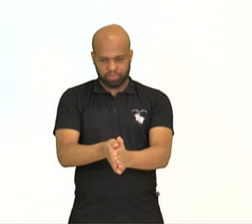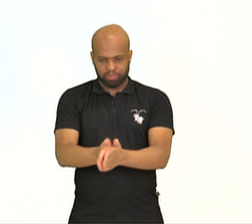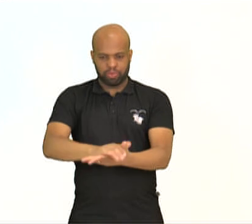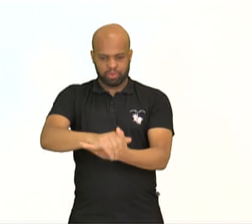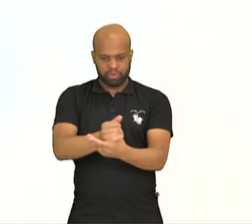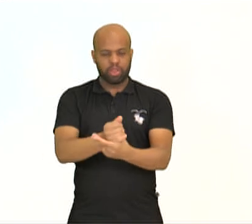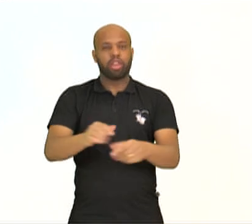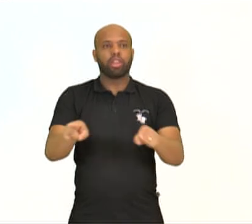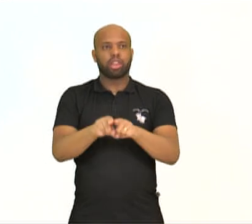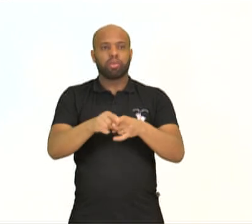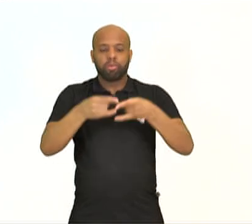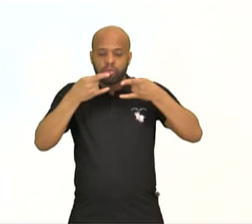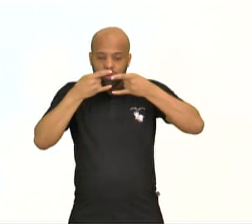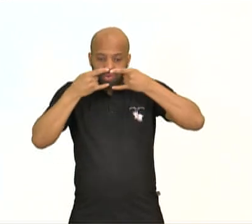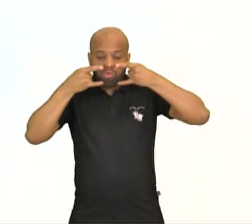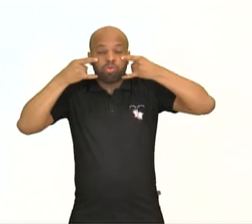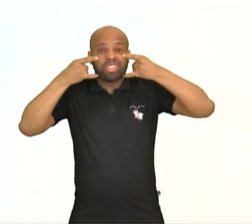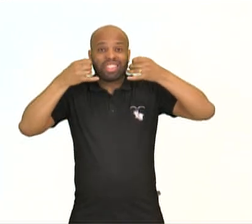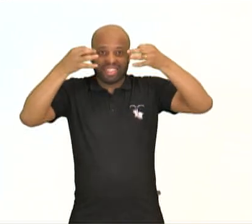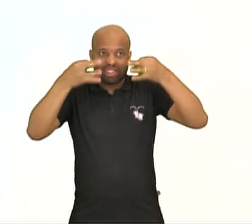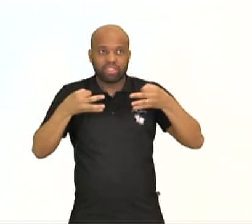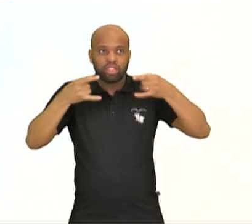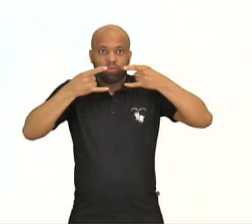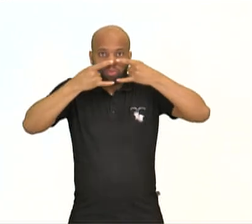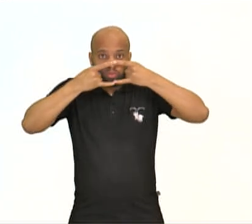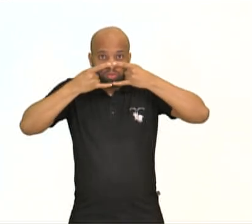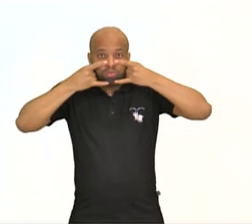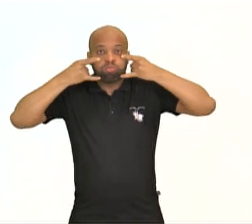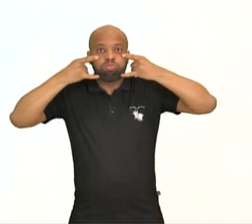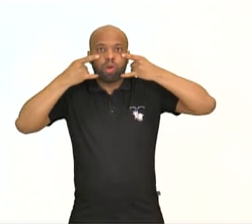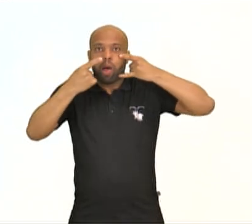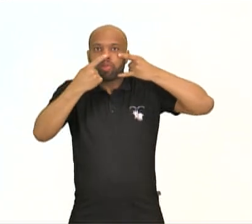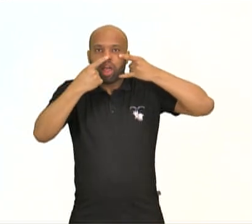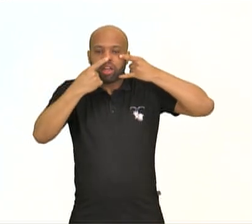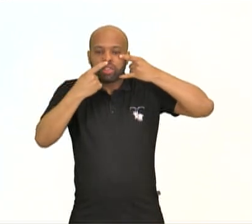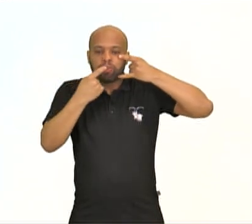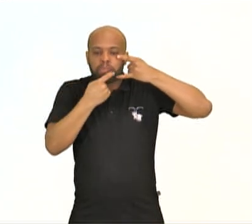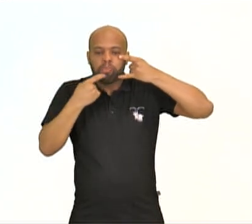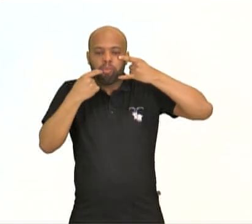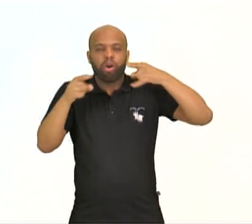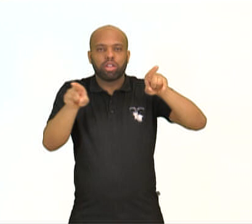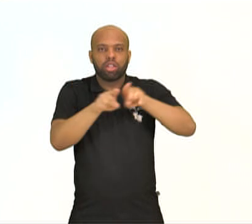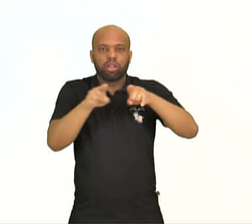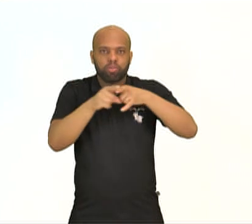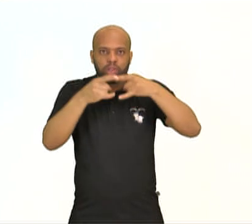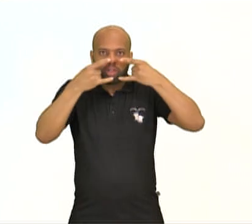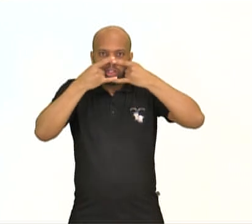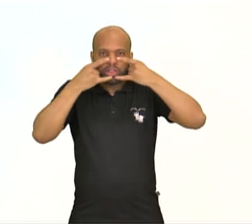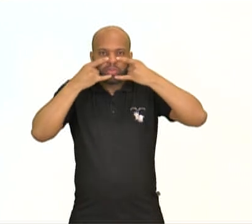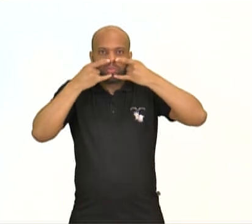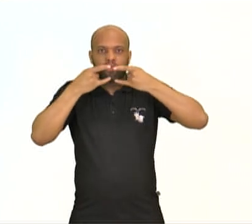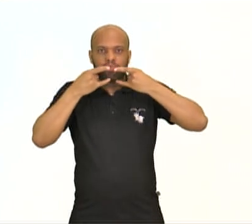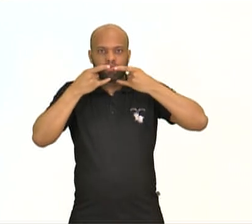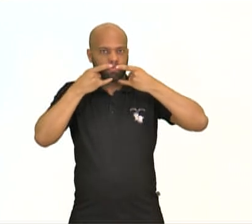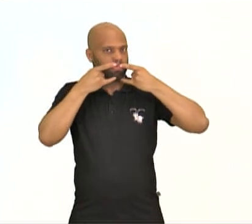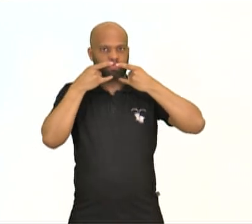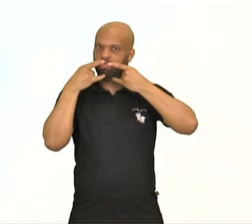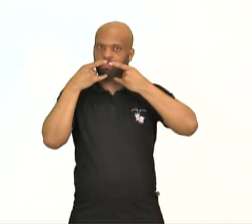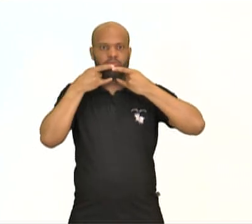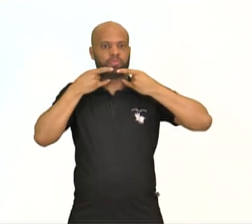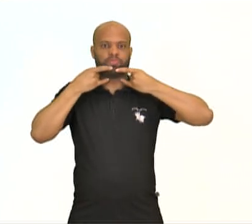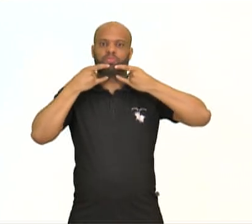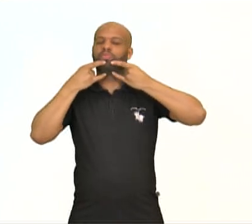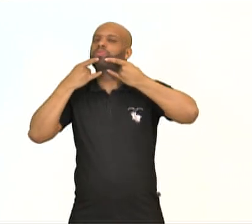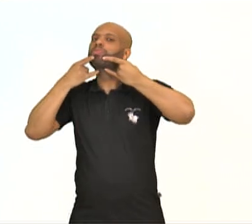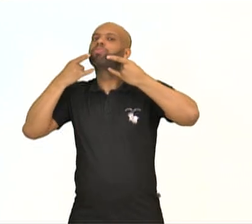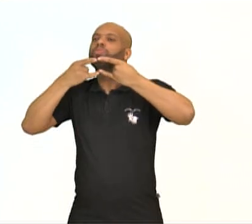de máscaras, tá? Cobrindo todas as vias respiratórias, então o nariz todo, a boca toda, não